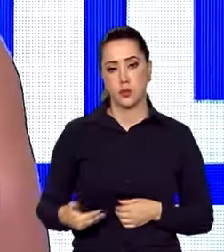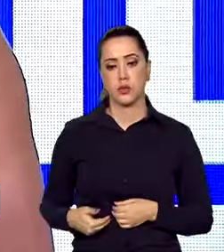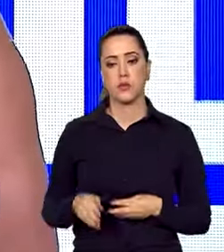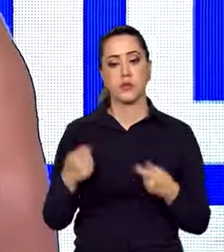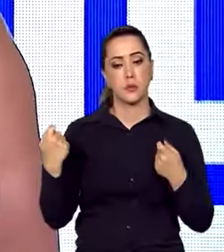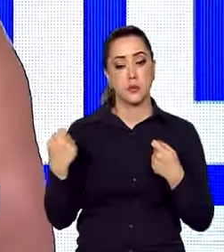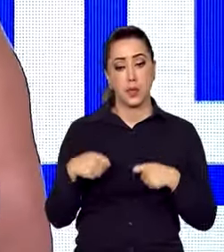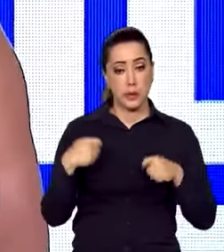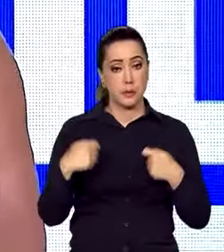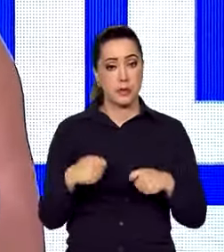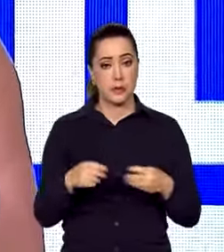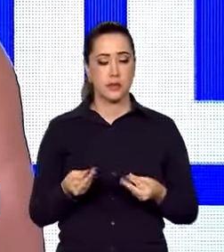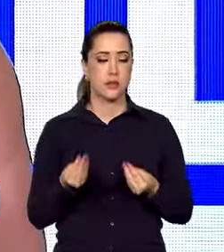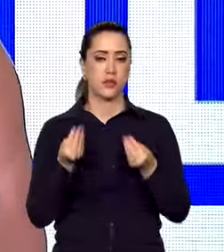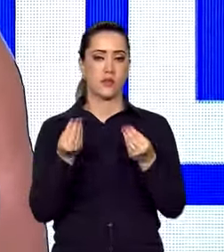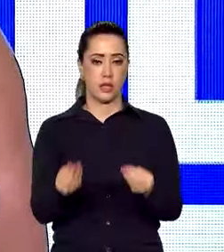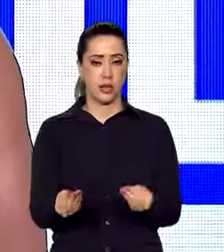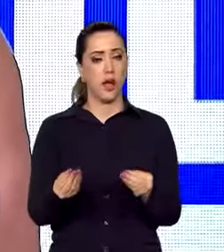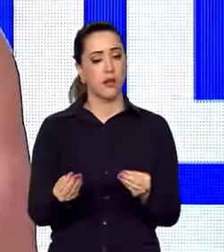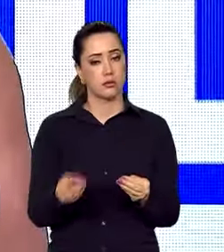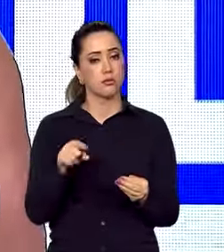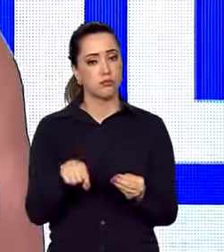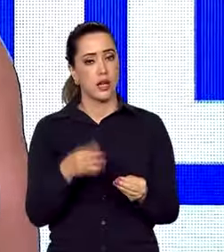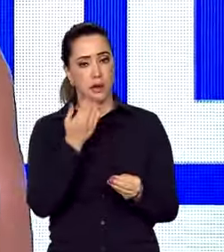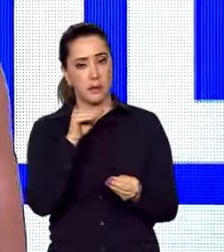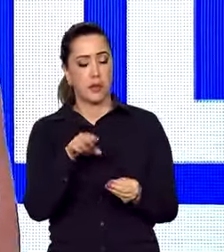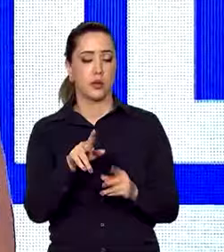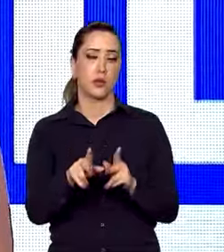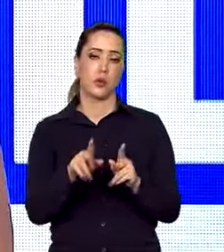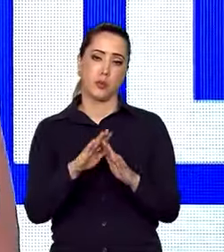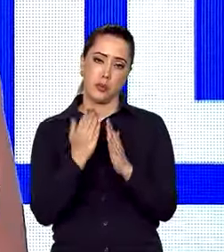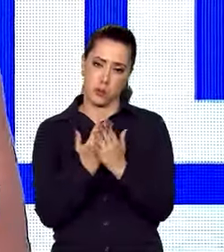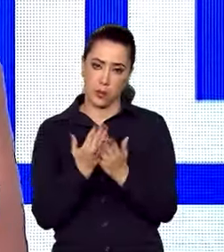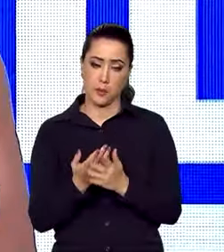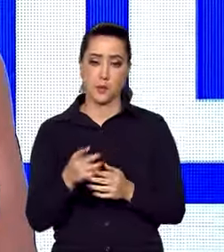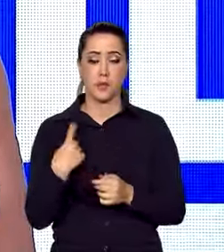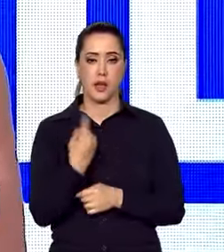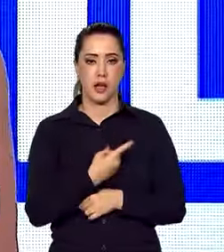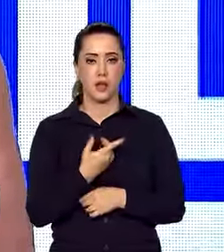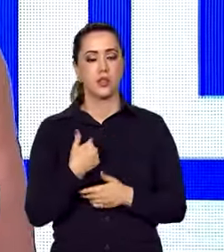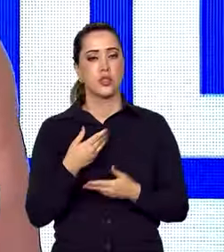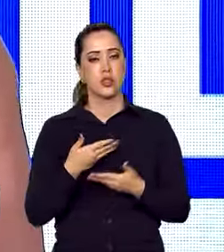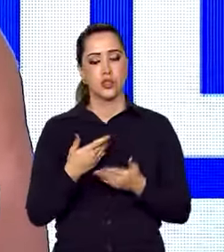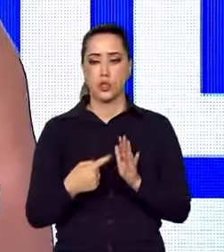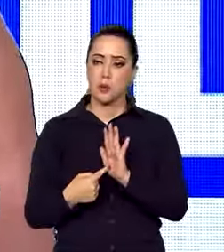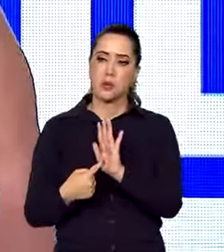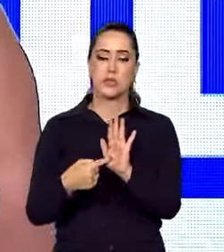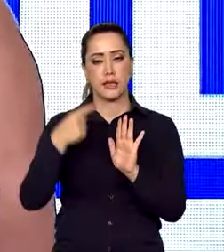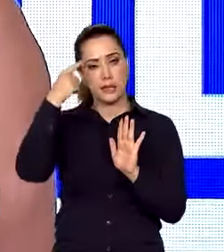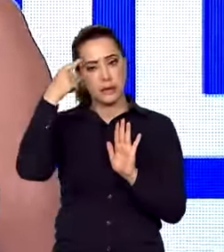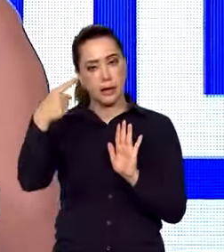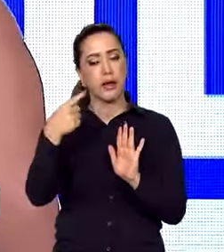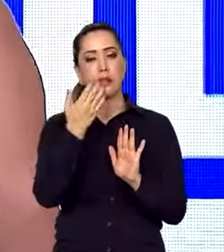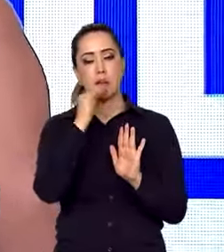para a necessidade de expandir. Então, nós temos compartilhado não só a ideia da alimentação escolar,